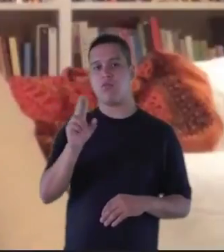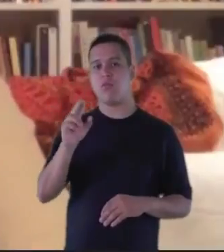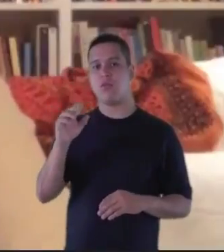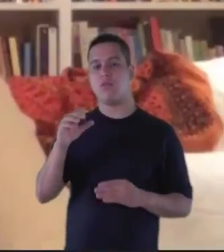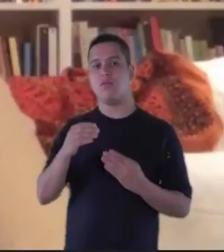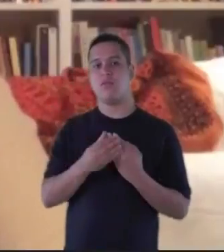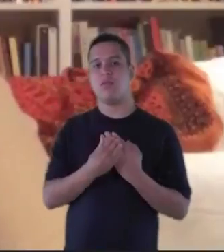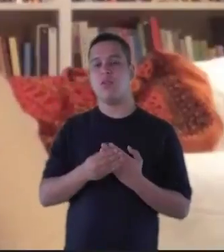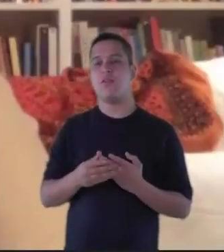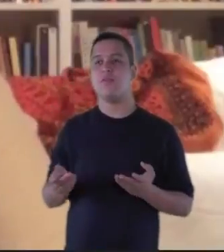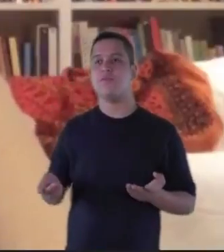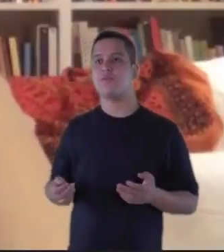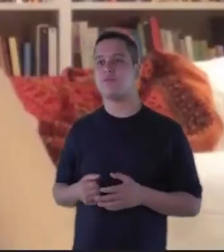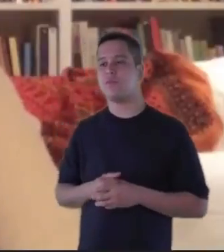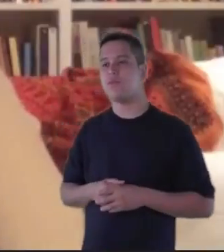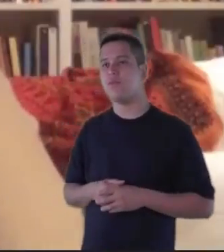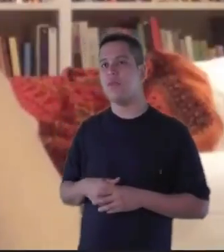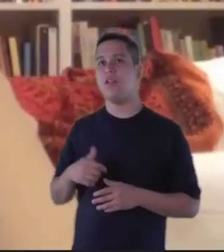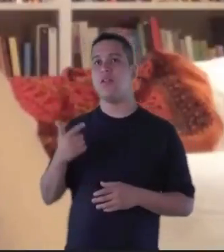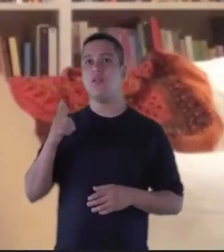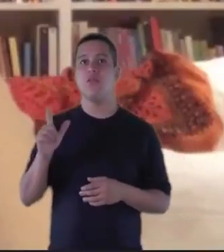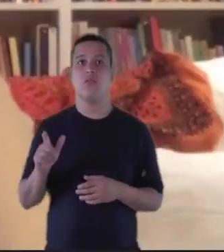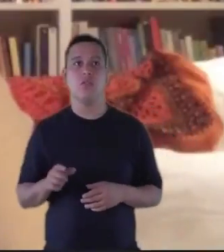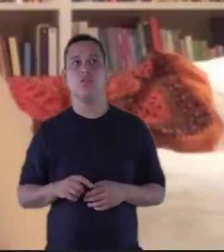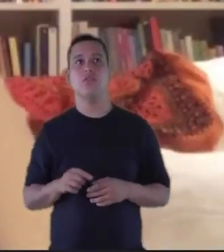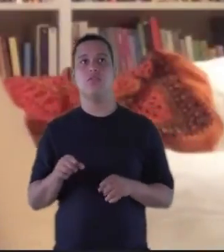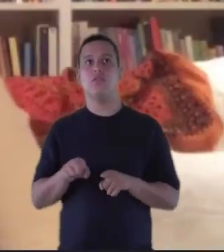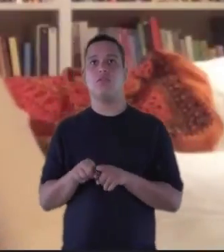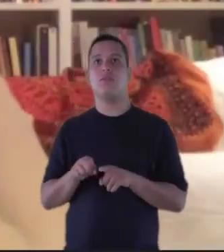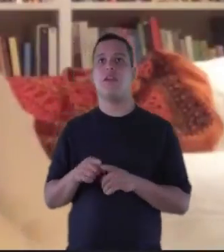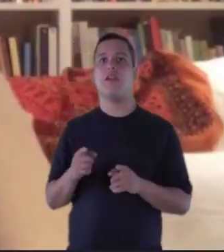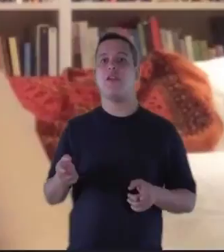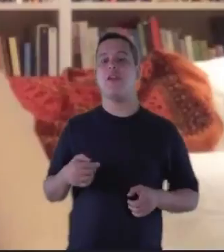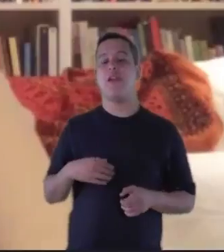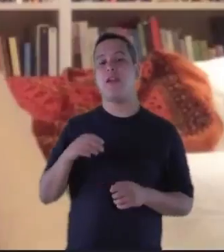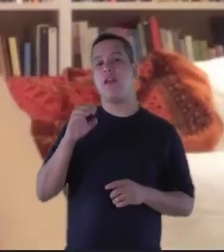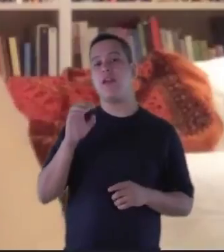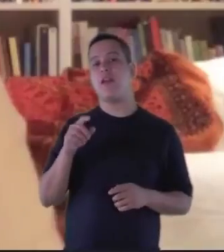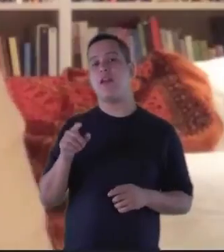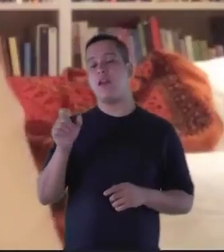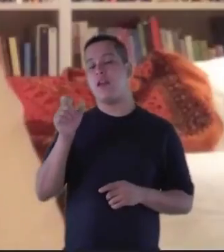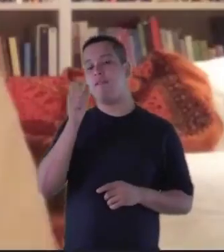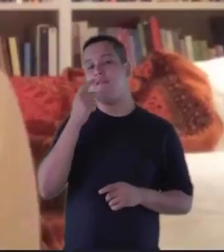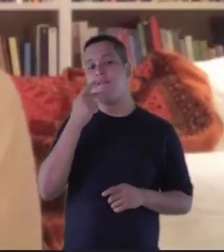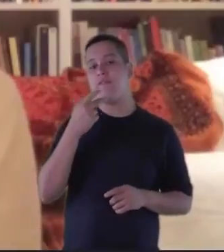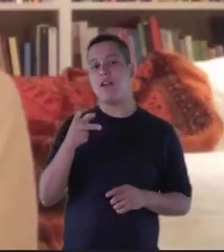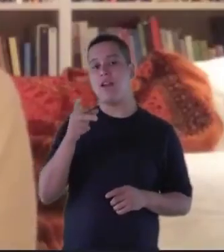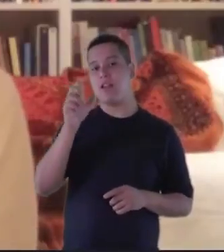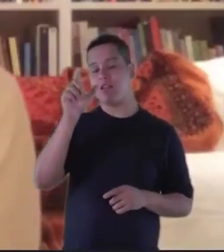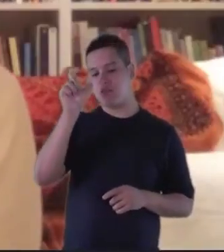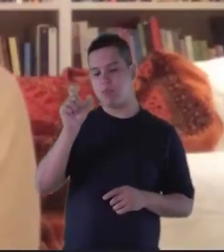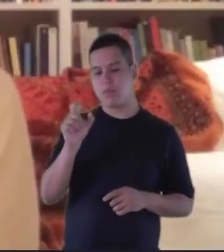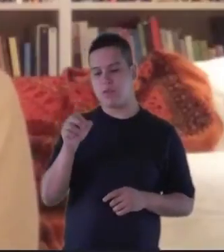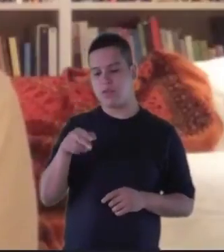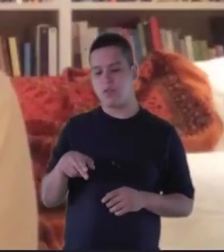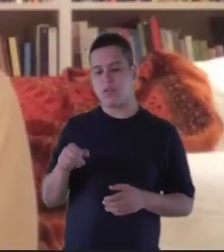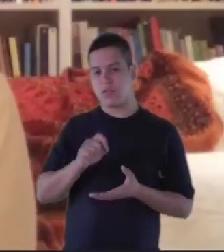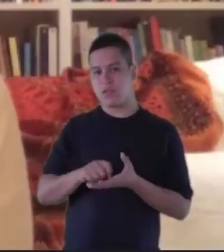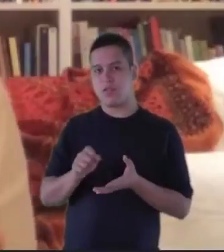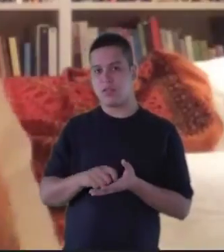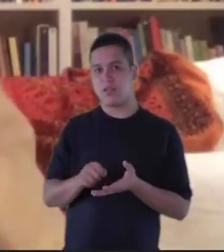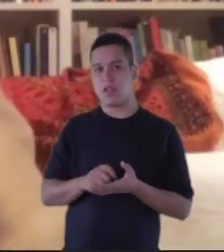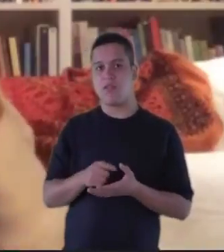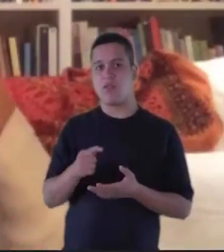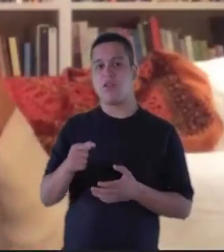terminou, do Zuenir, e o Que é Isso, Companheiro, os Carbonários do Sirquis, o Que é Isso, Companheiro do meu querido Gabeira, e